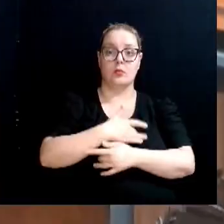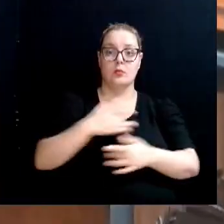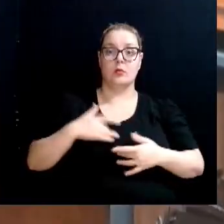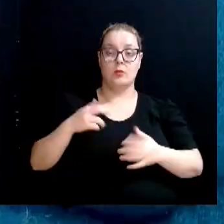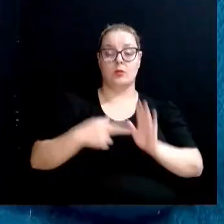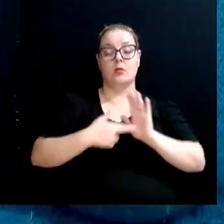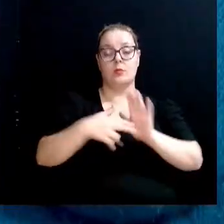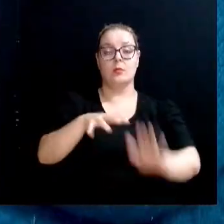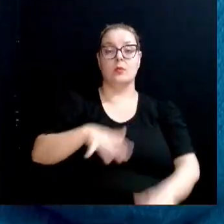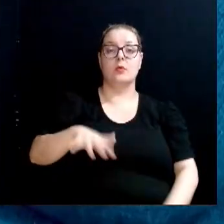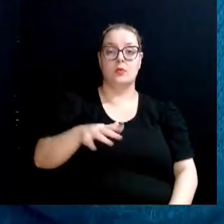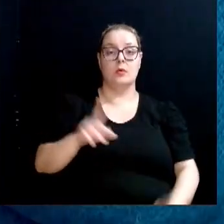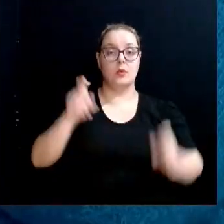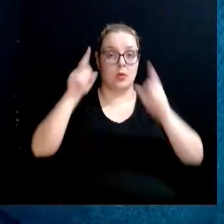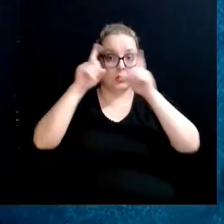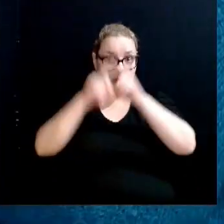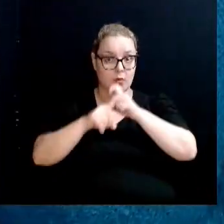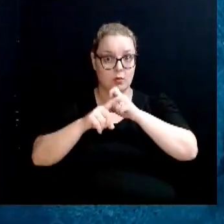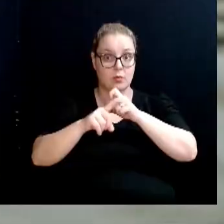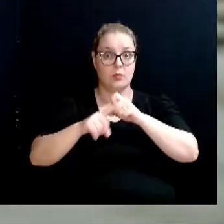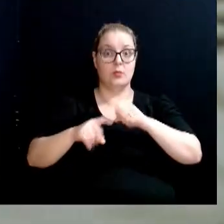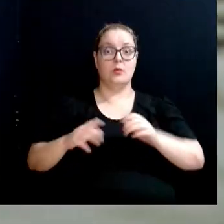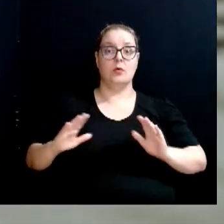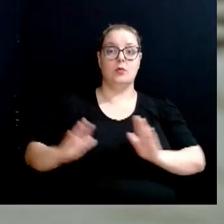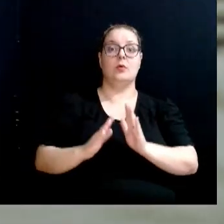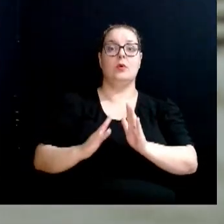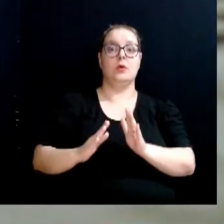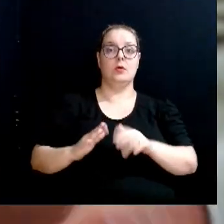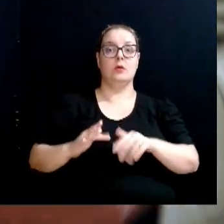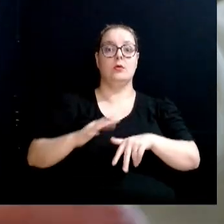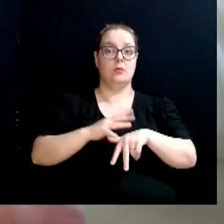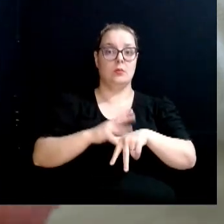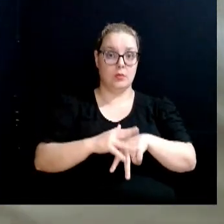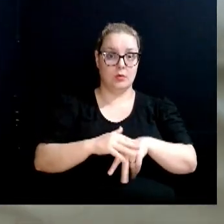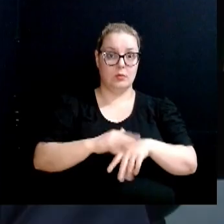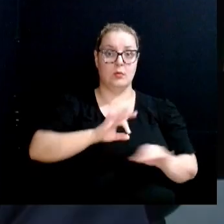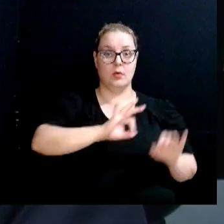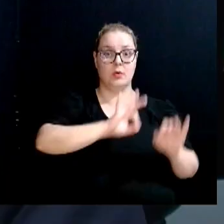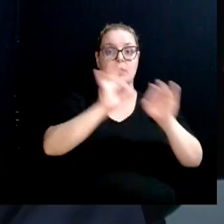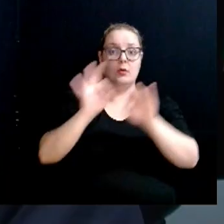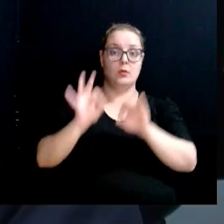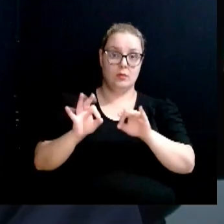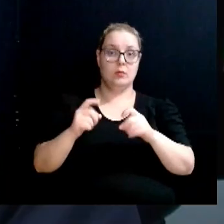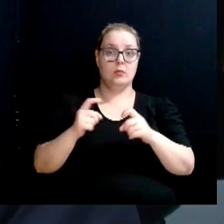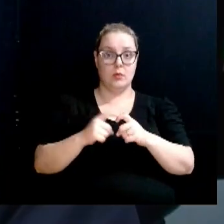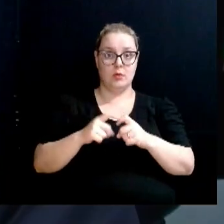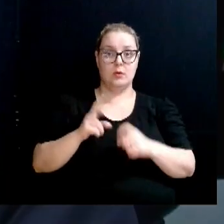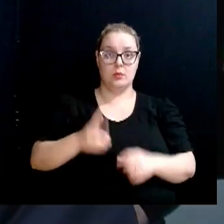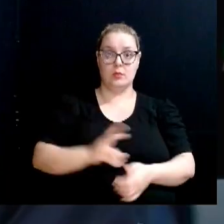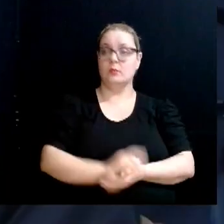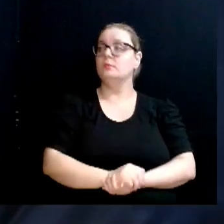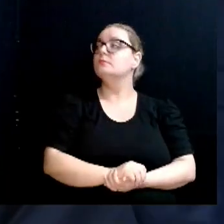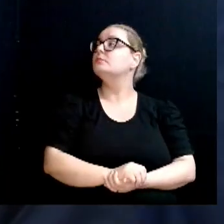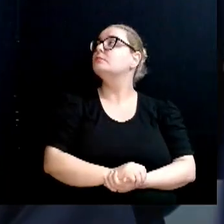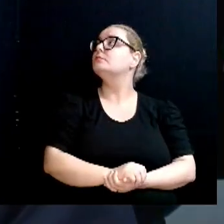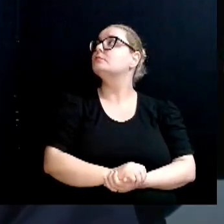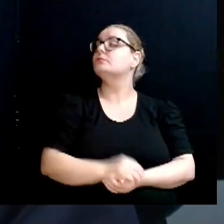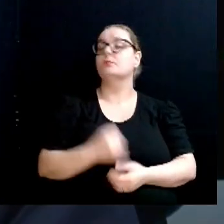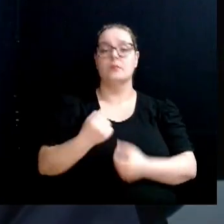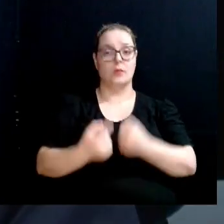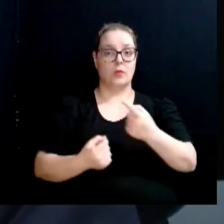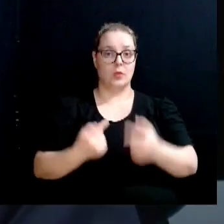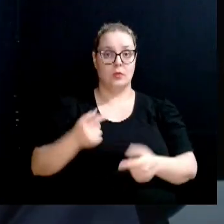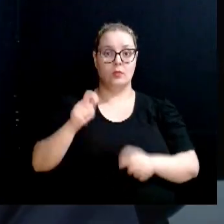as dificuldades enfrentadas pelos pacientes para manter o acompanhamento médico regular. Algumas pessoas que fazem parte da